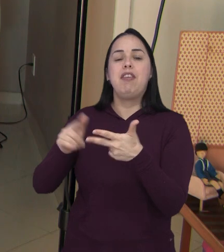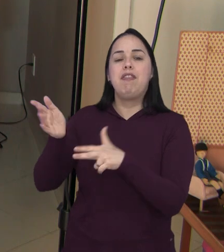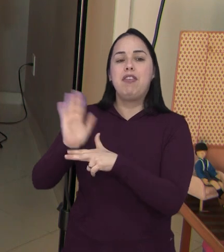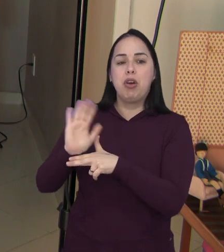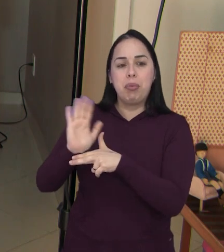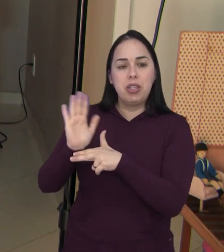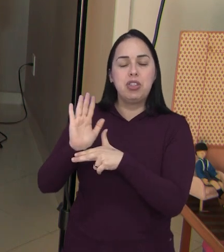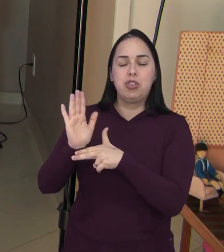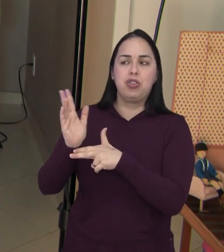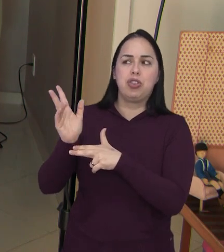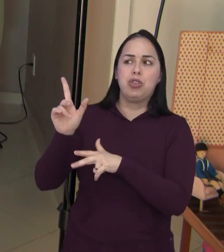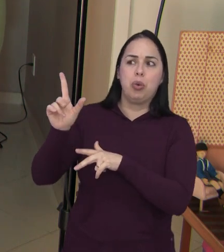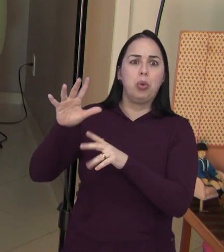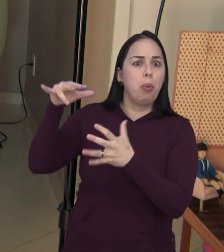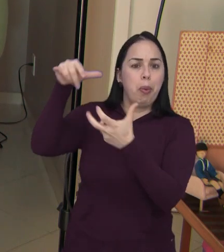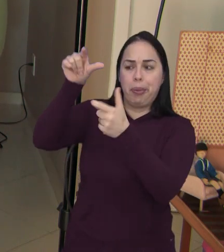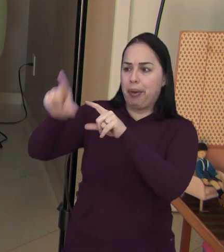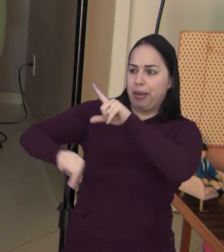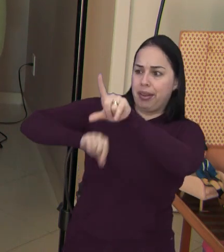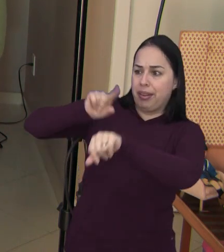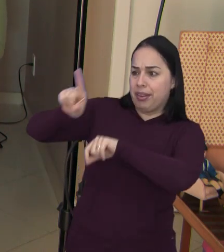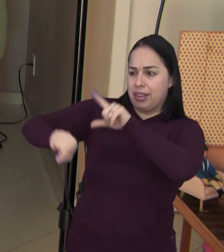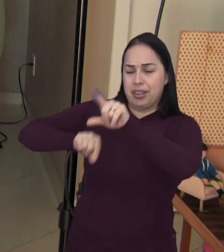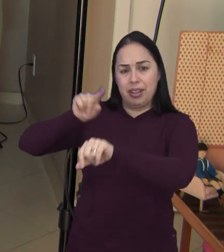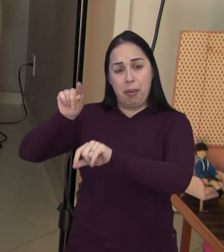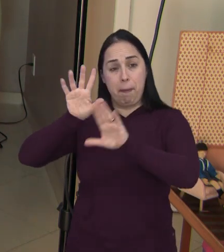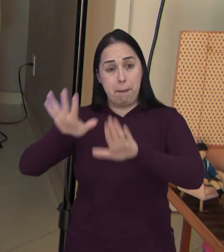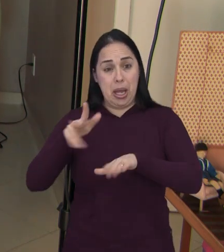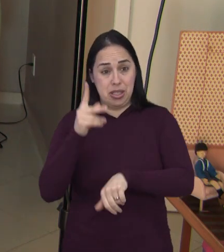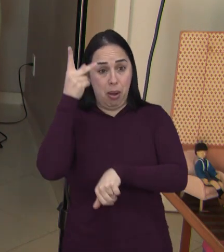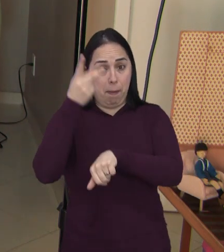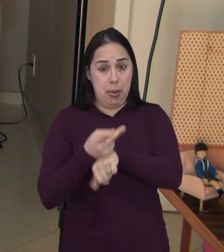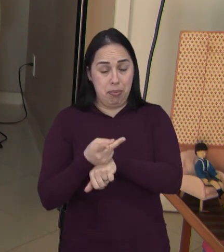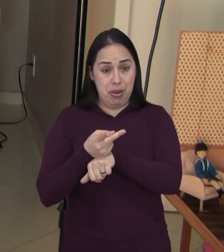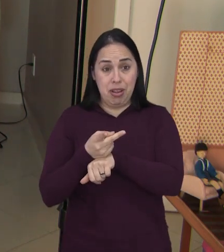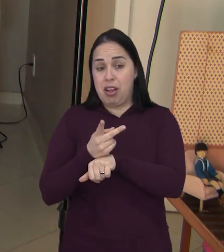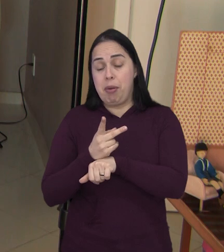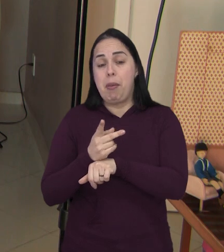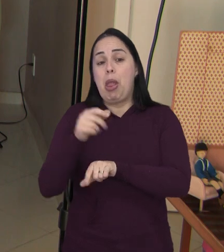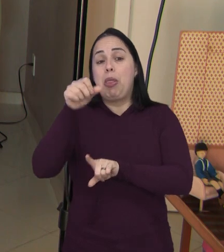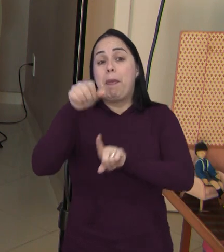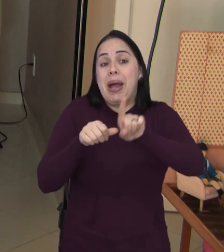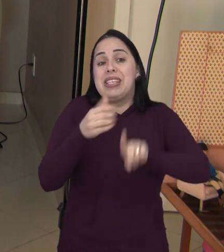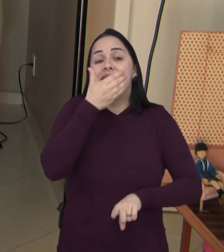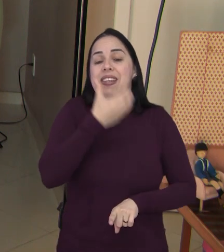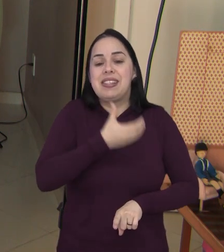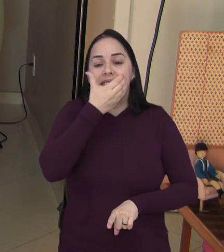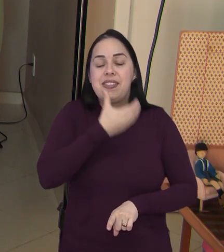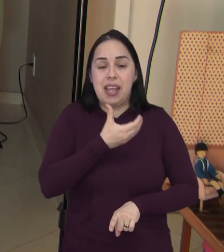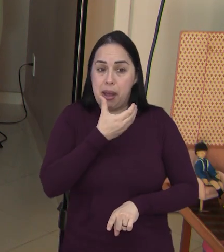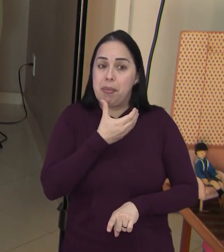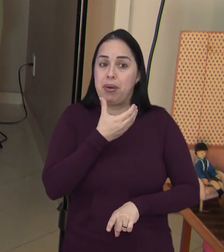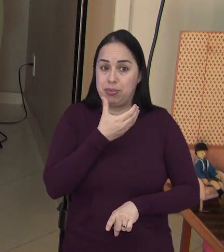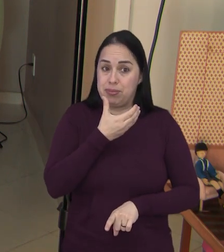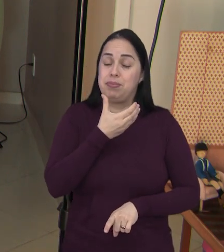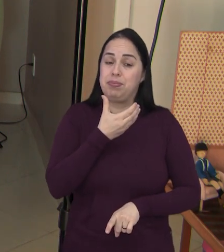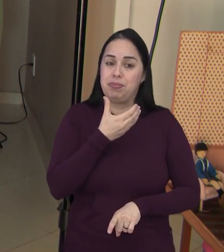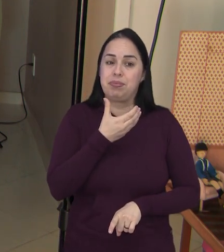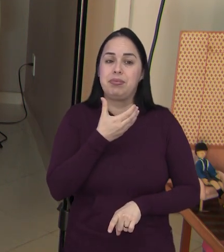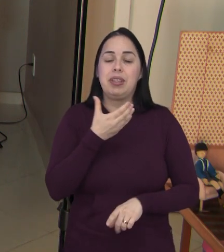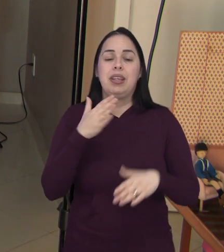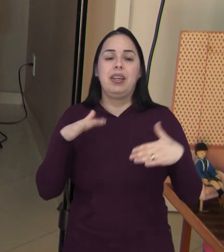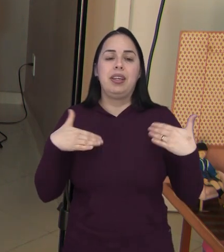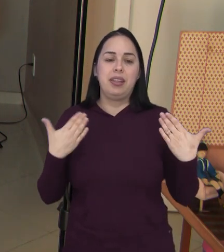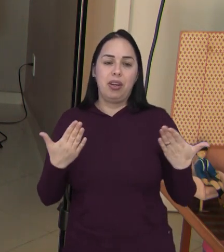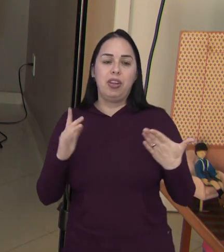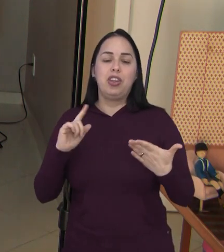mundo inteiro que concorreram e foram selecionados. A premiação, na verdade, ocorre em dezembro desse